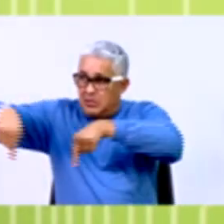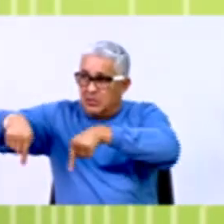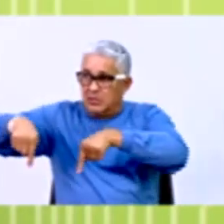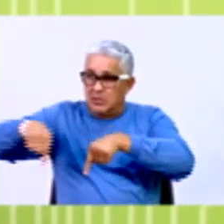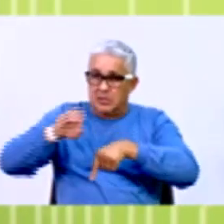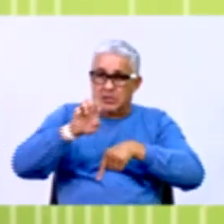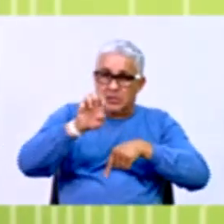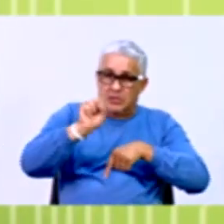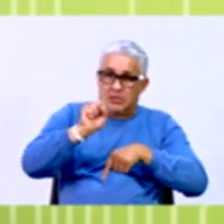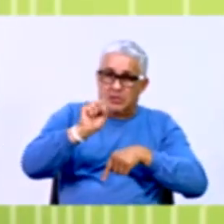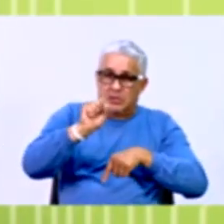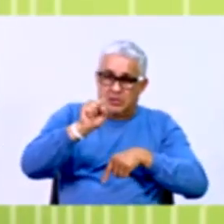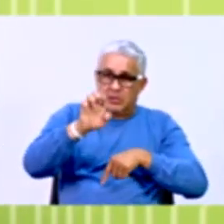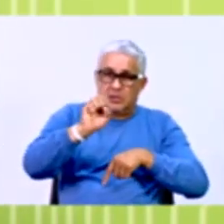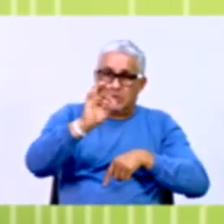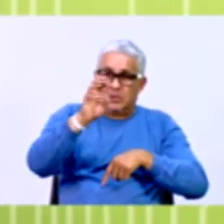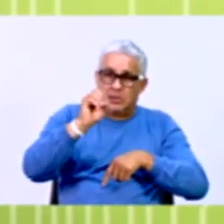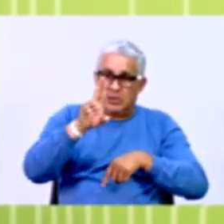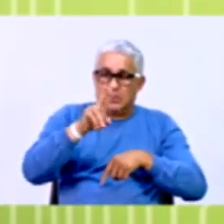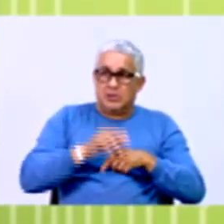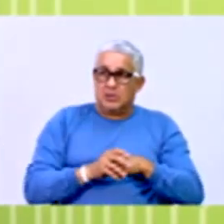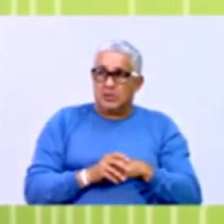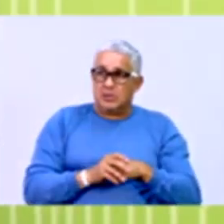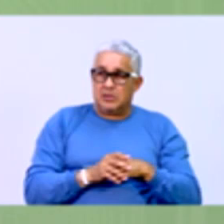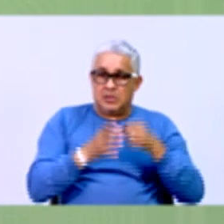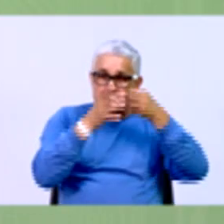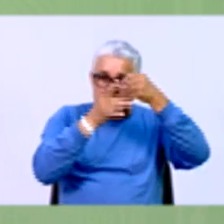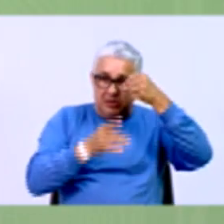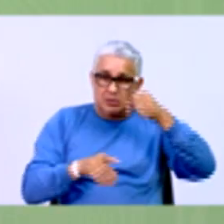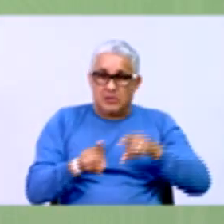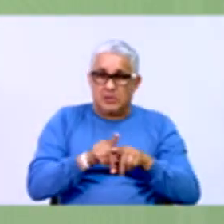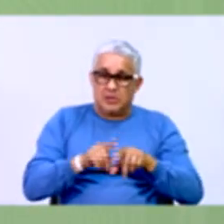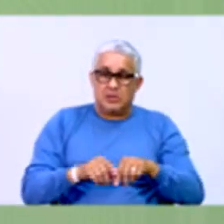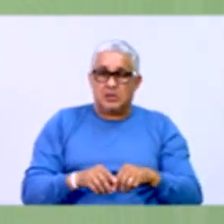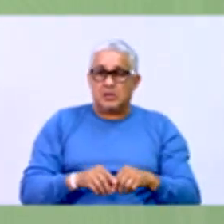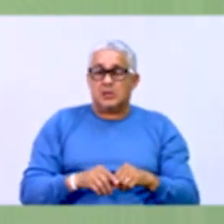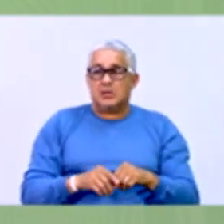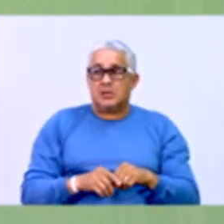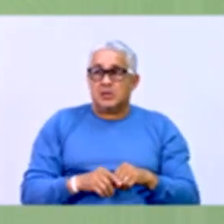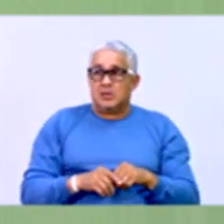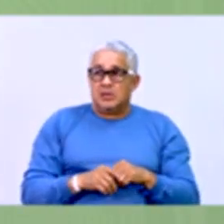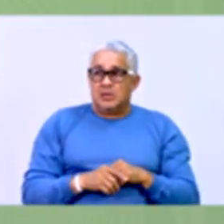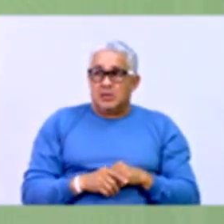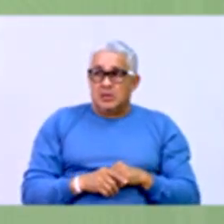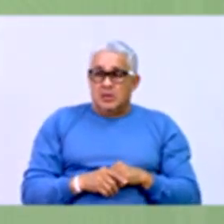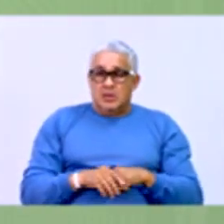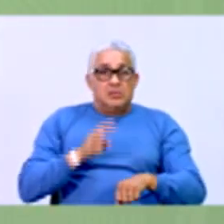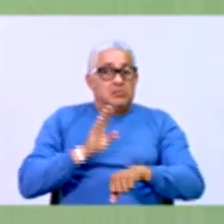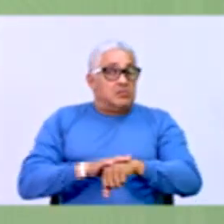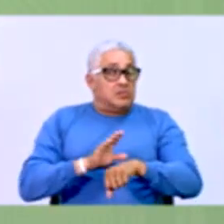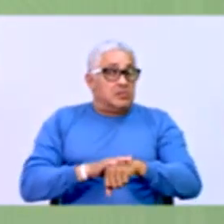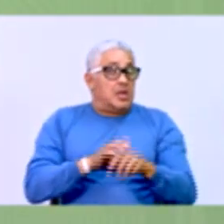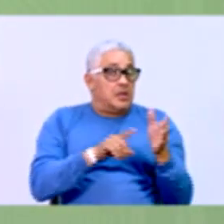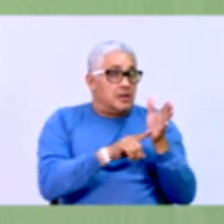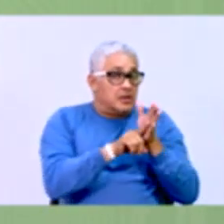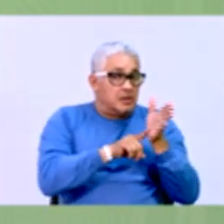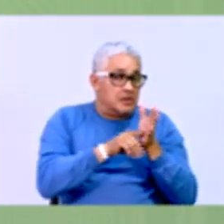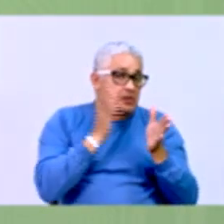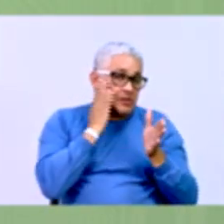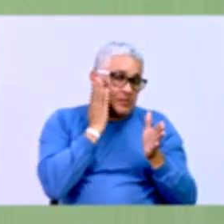isso aqui vai ser detalhado e a extensão do trabalho realizado. E o período de fiscalização? a gente sabe que a